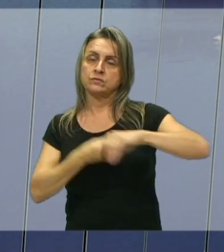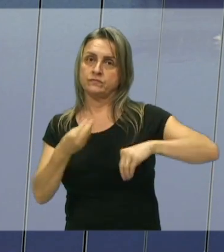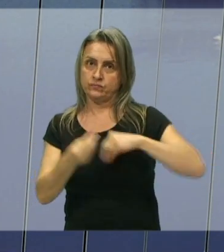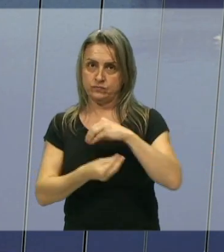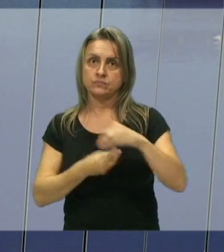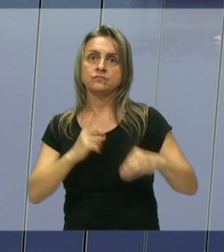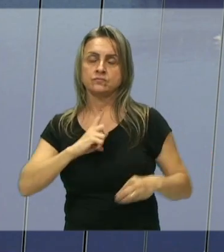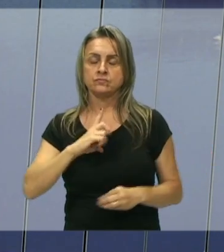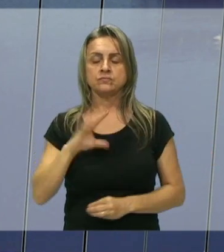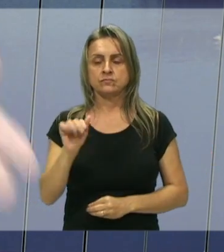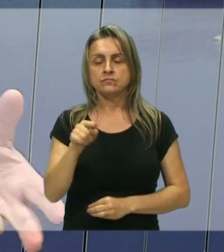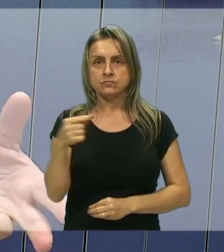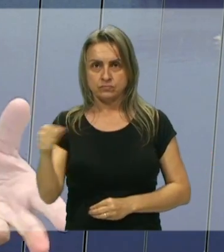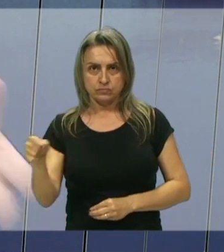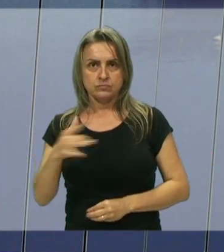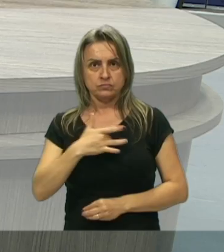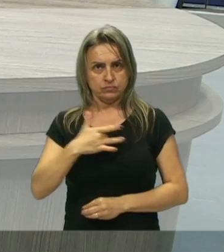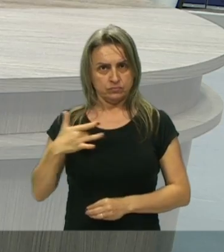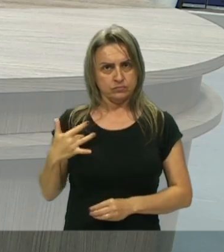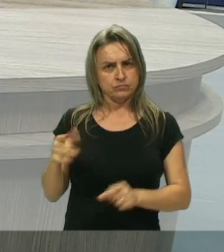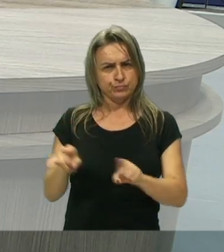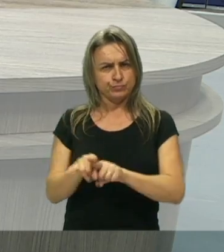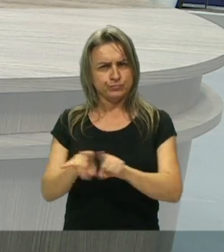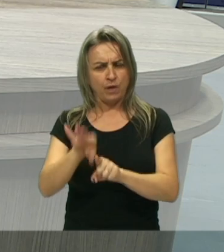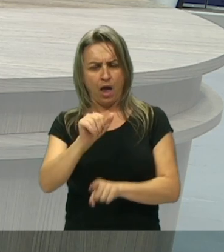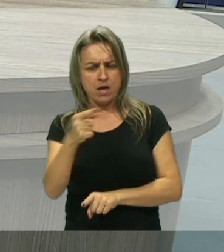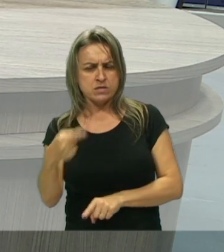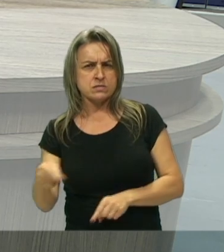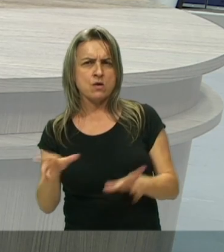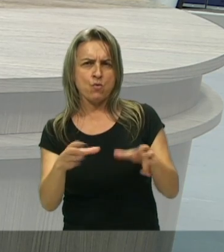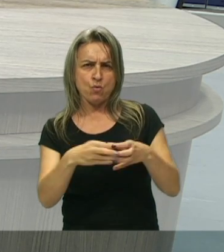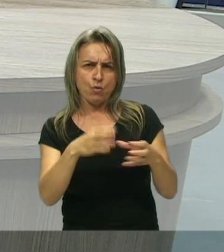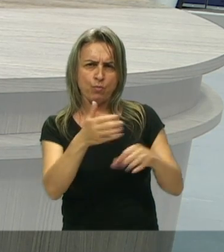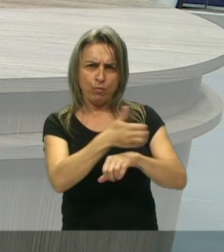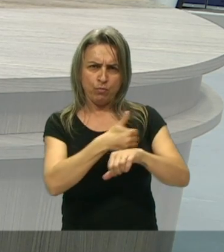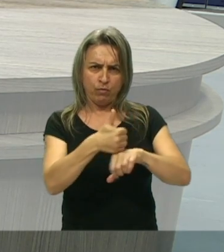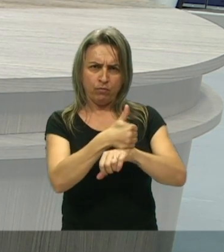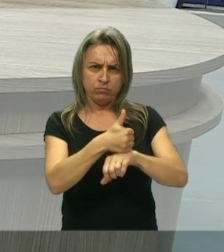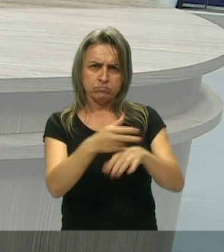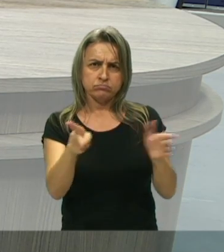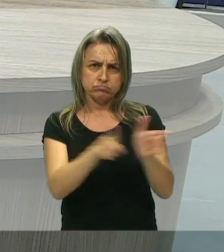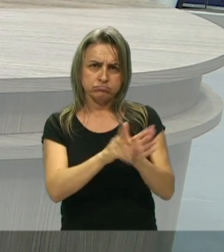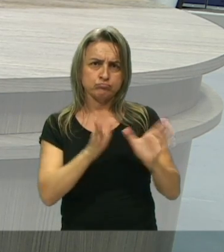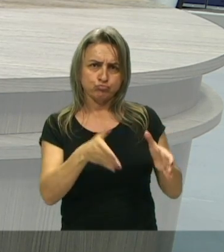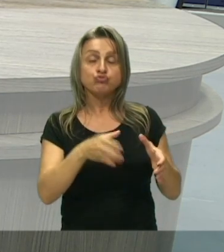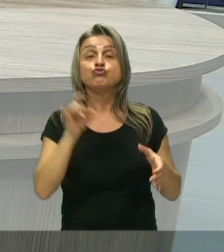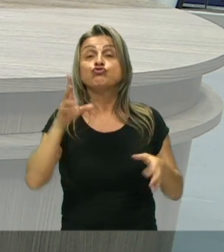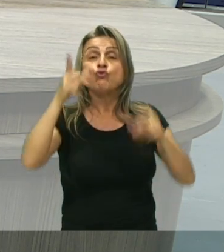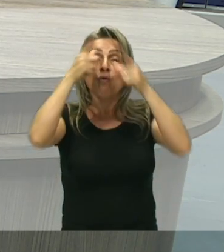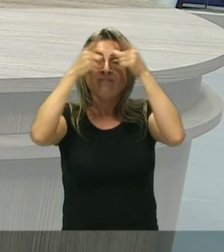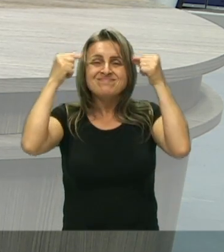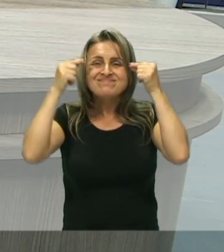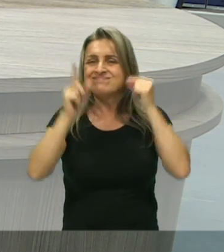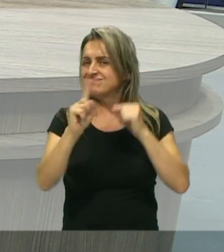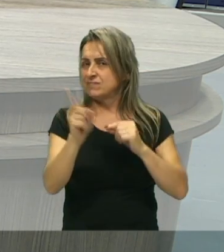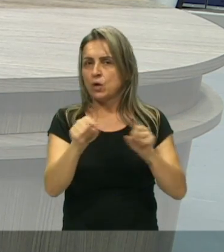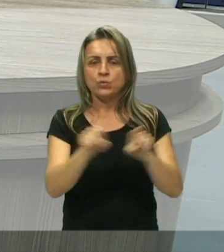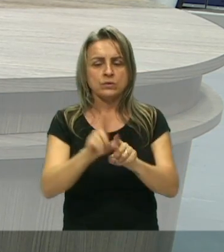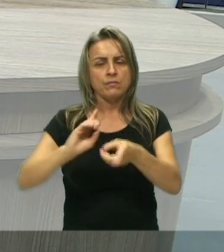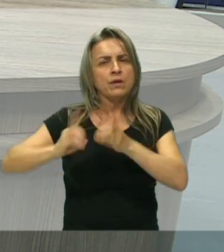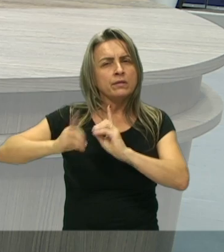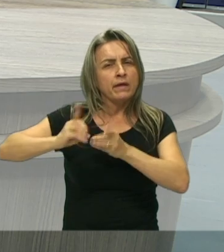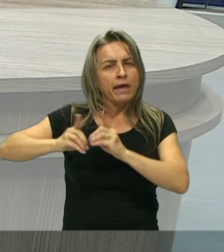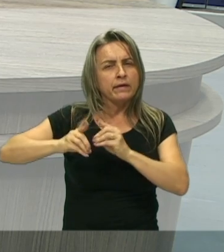saúde pela ação desse grupo profissional, que é um grupo que não são só as enfermeiras, tem os técnicos